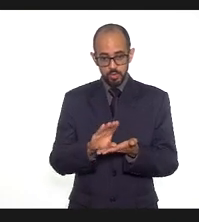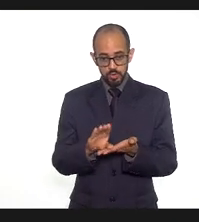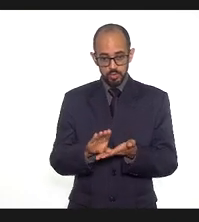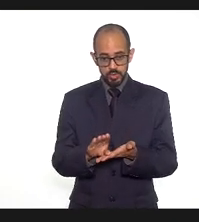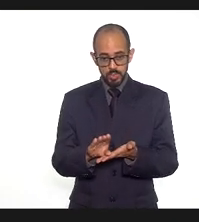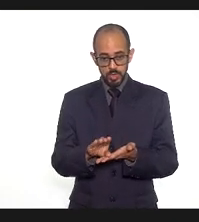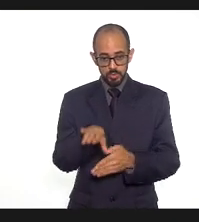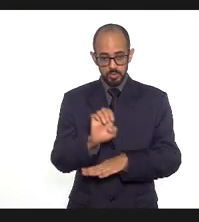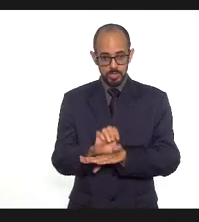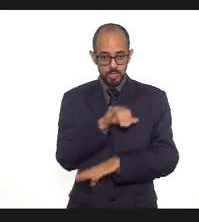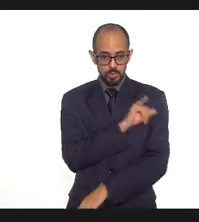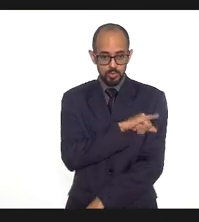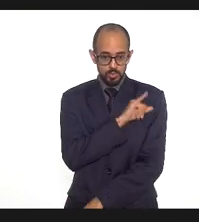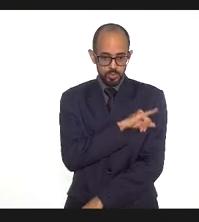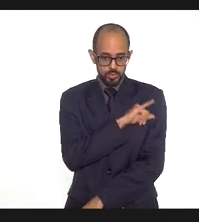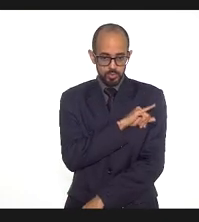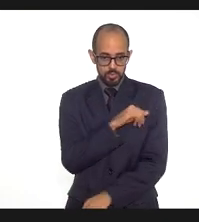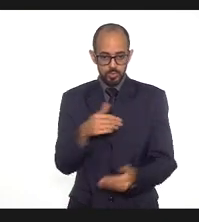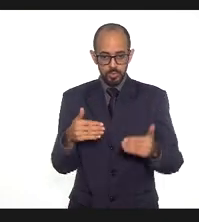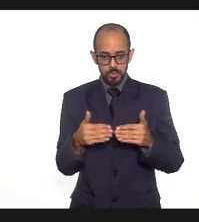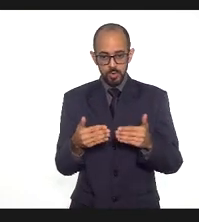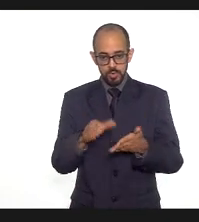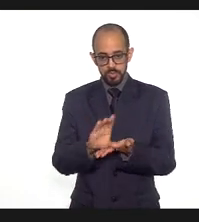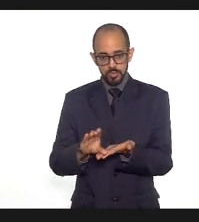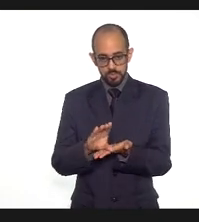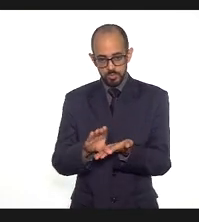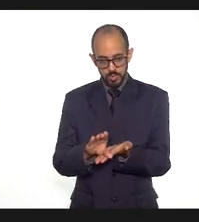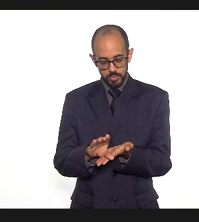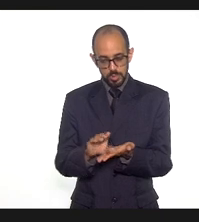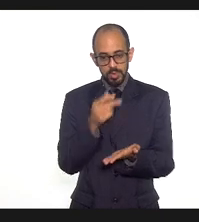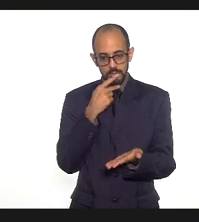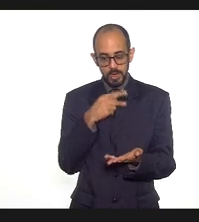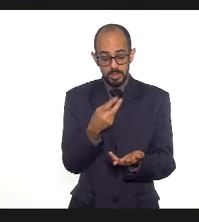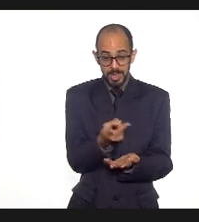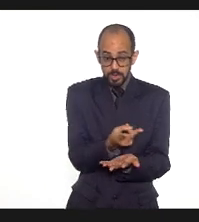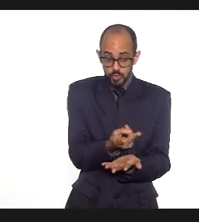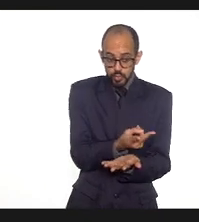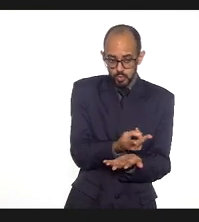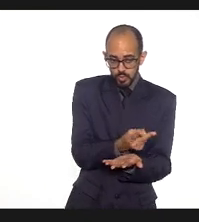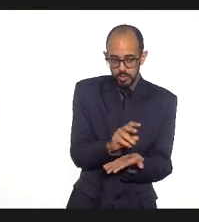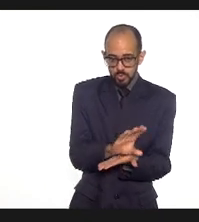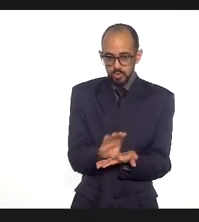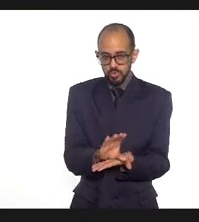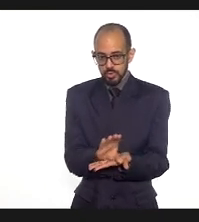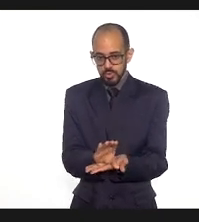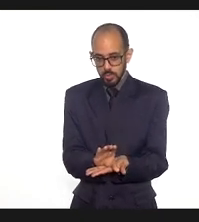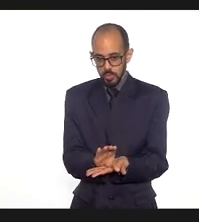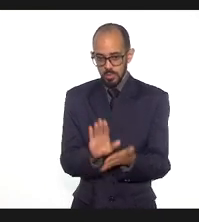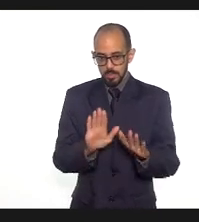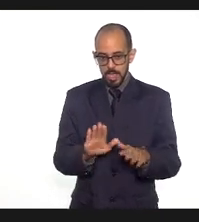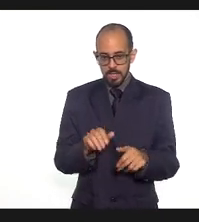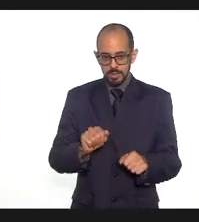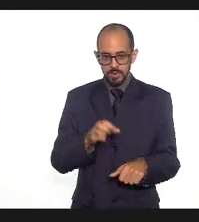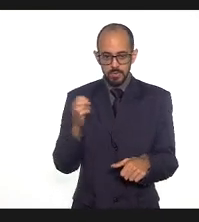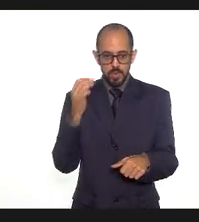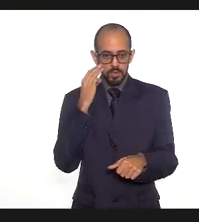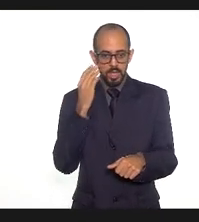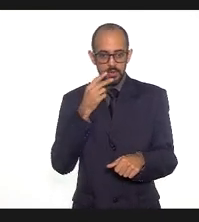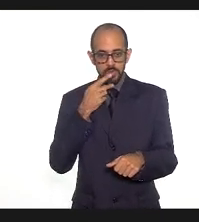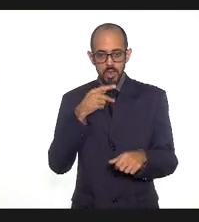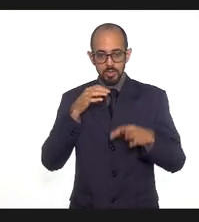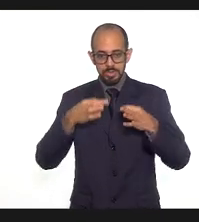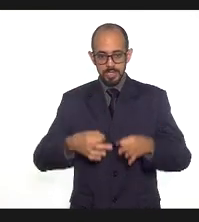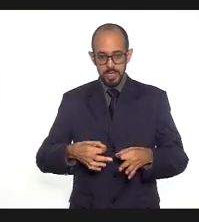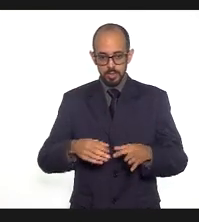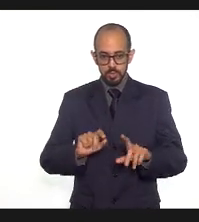um parecer sobre a constitucionalidade, a gente está falando da Constituição do Estado e da Constituição Federal, obviamente. Agora, o Valdec fala com muita precisão,